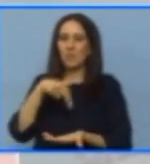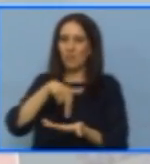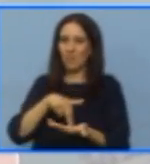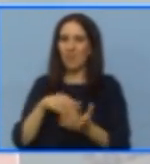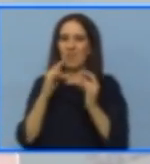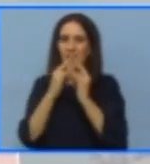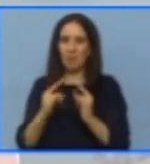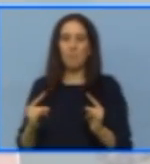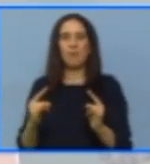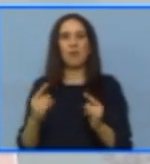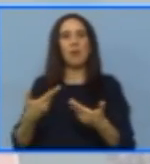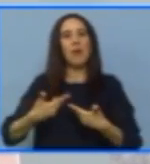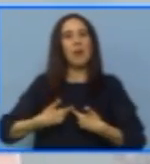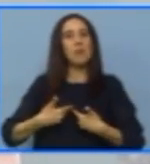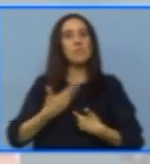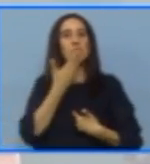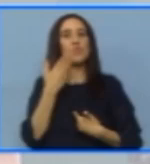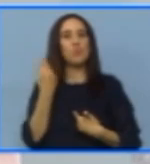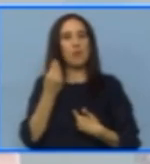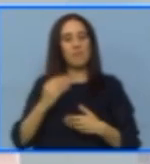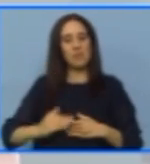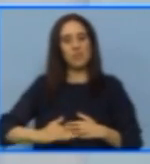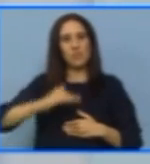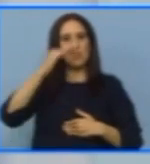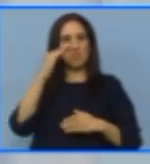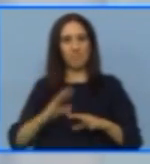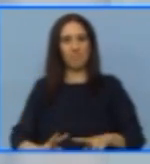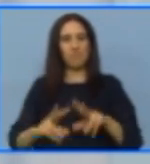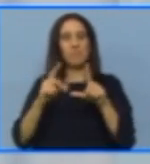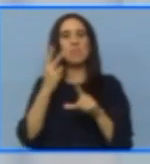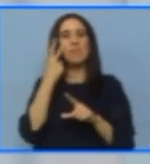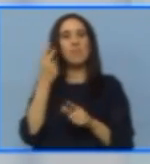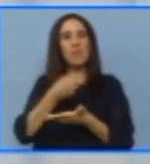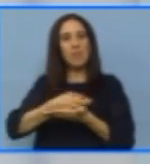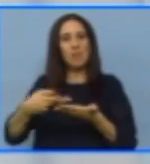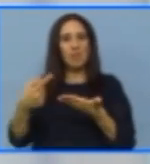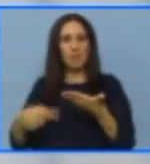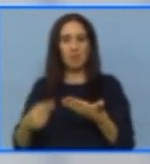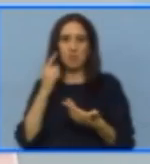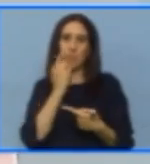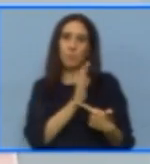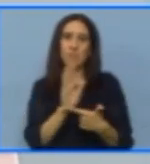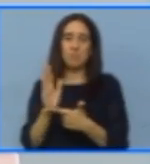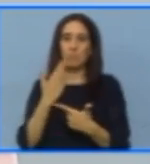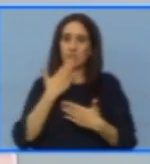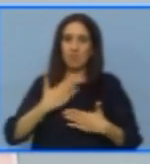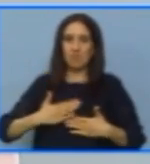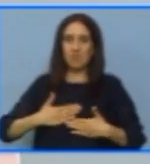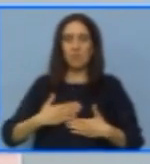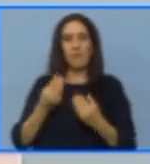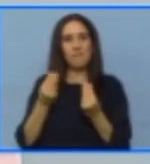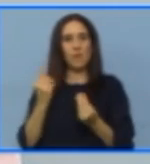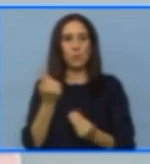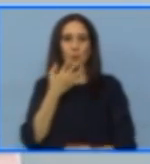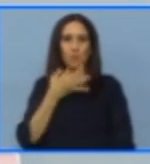acampar e a ajudar os jovens a crescer com a mensagem das suas vidas e com o exemplo que nos deixam e que nos inspira a